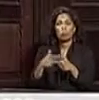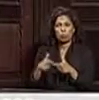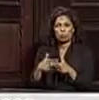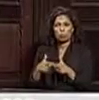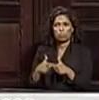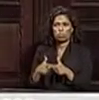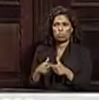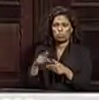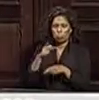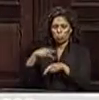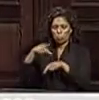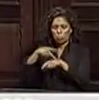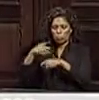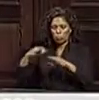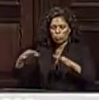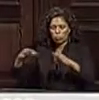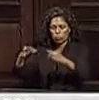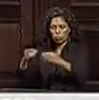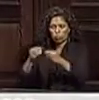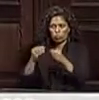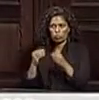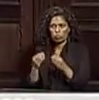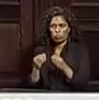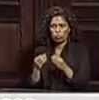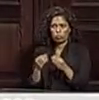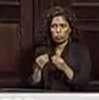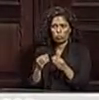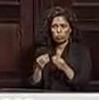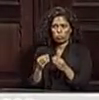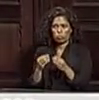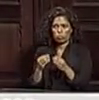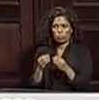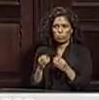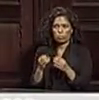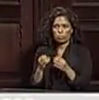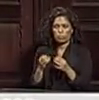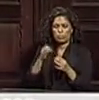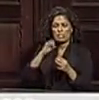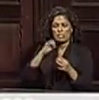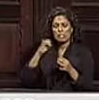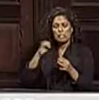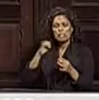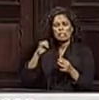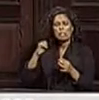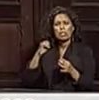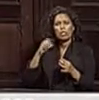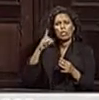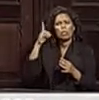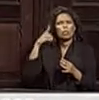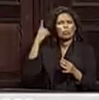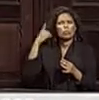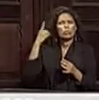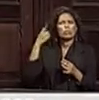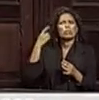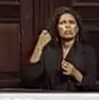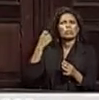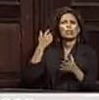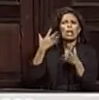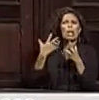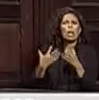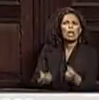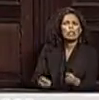favorável de deputados que fossem ou desavisados ou ladrões,